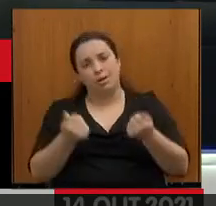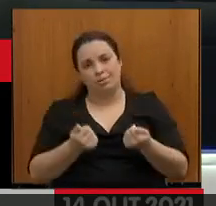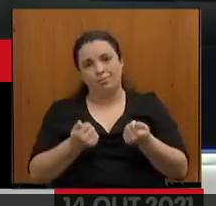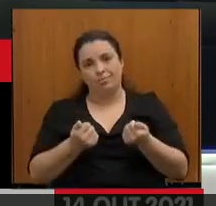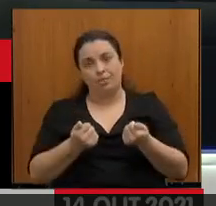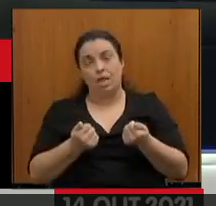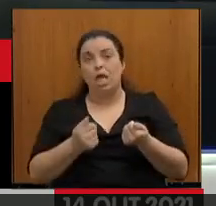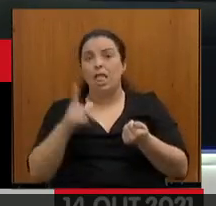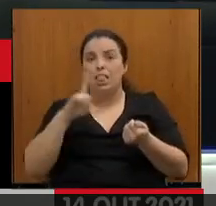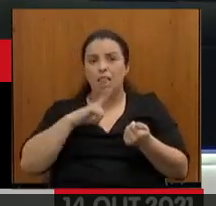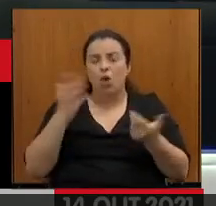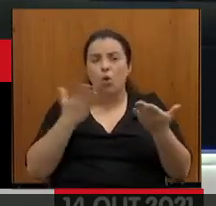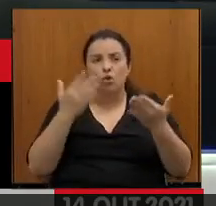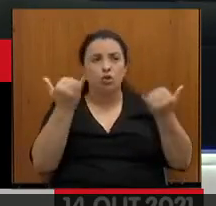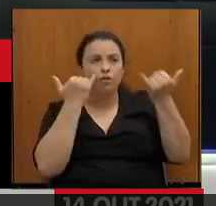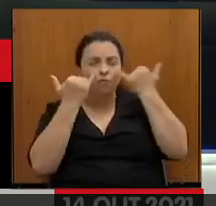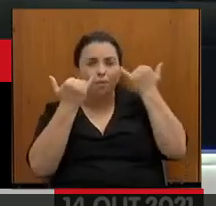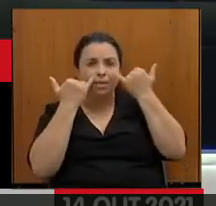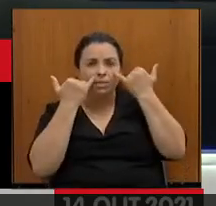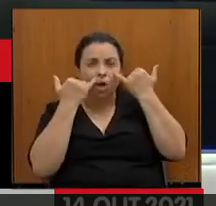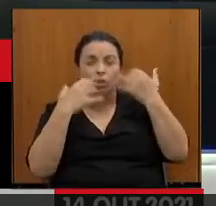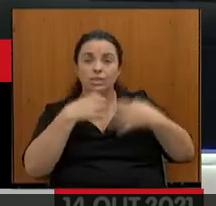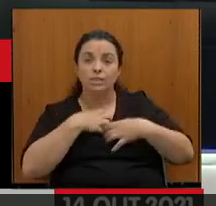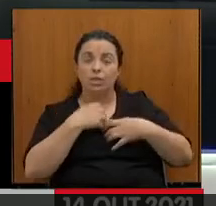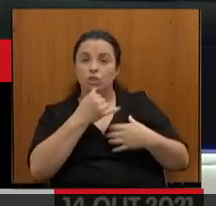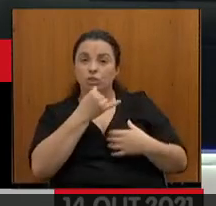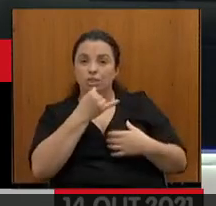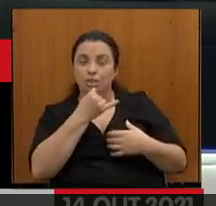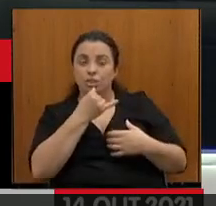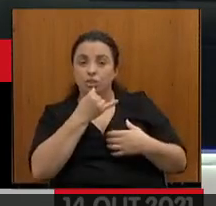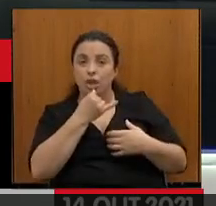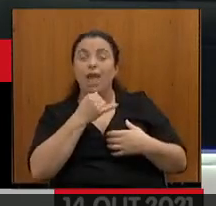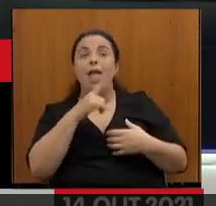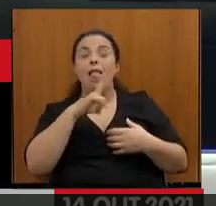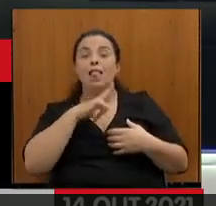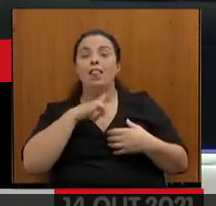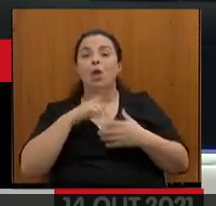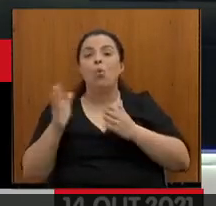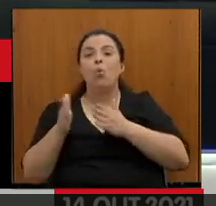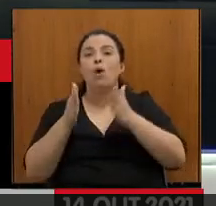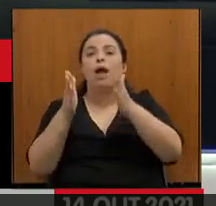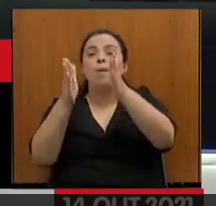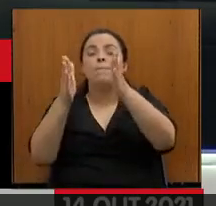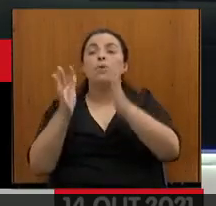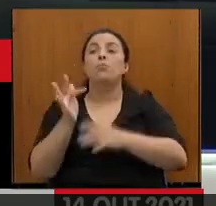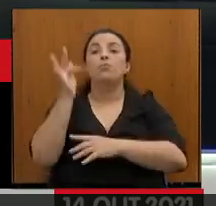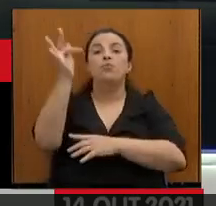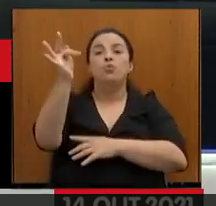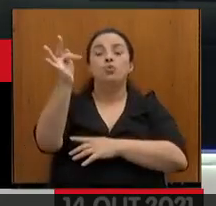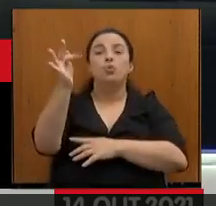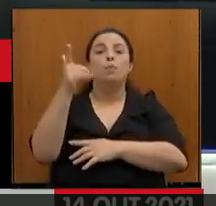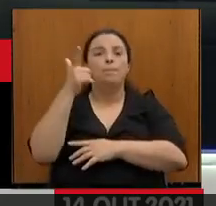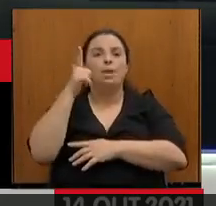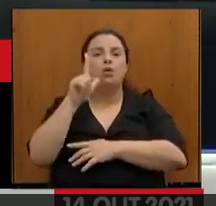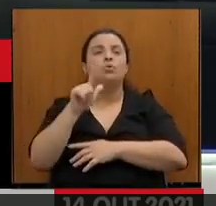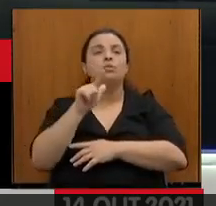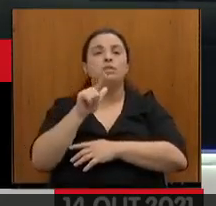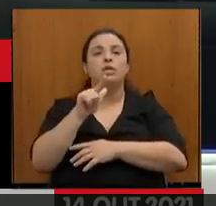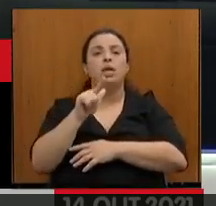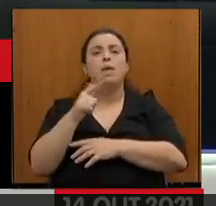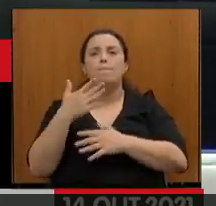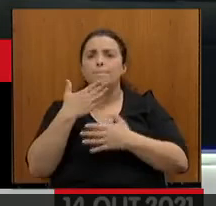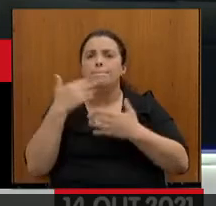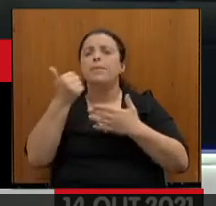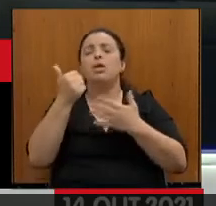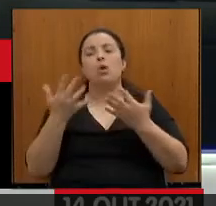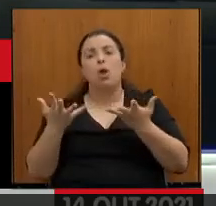números nos deixam entristecidos, nós temos um caminho longo pela frente para